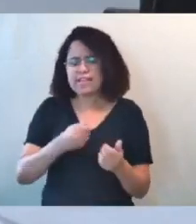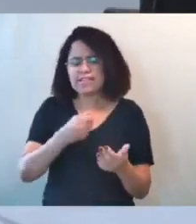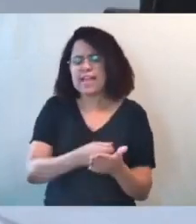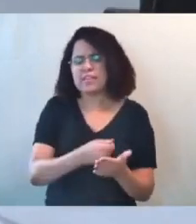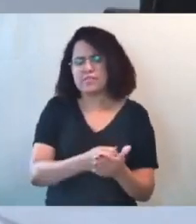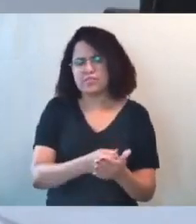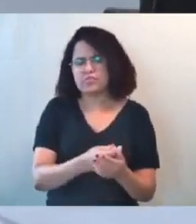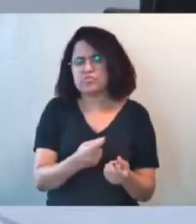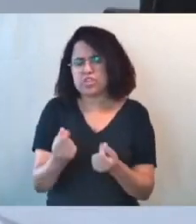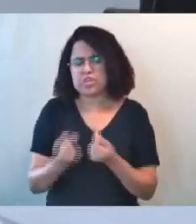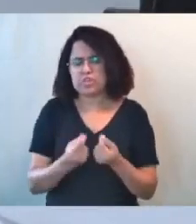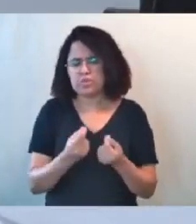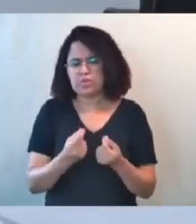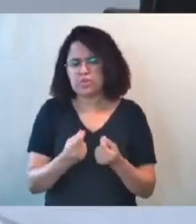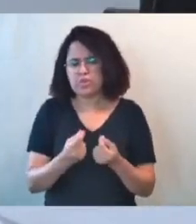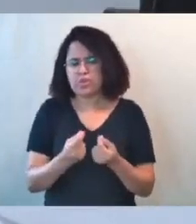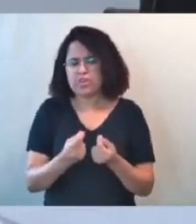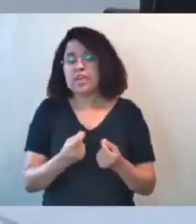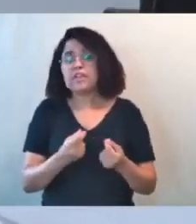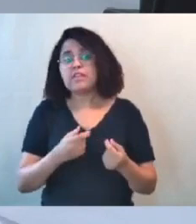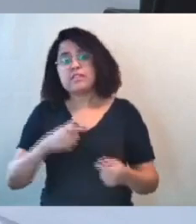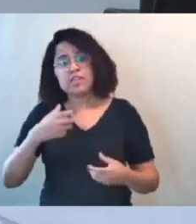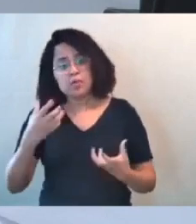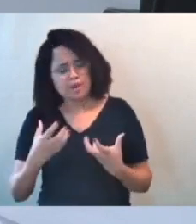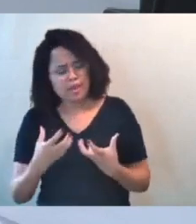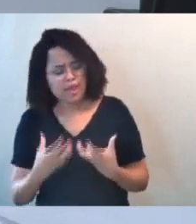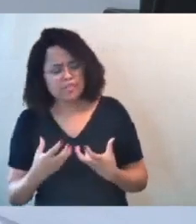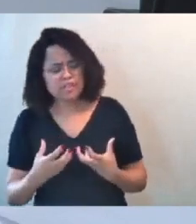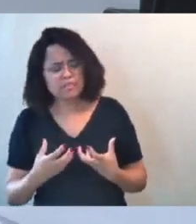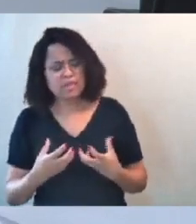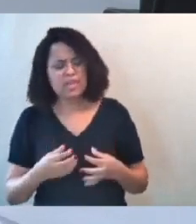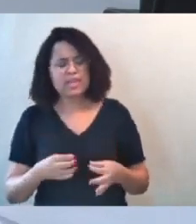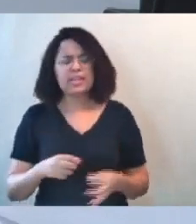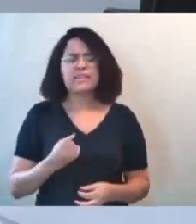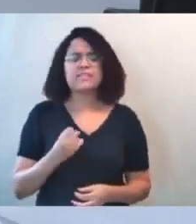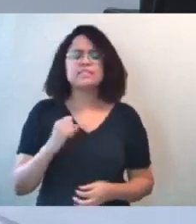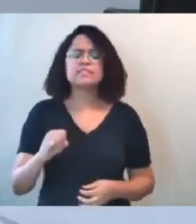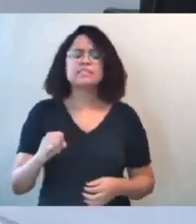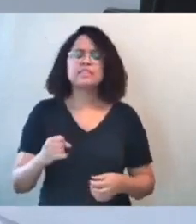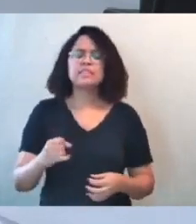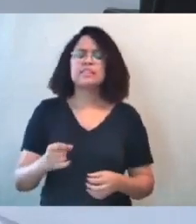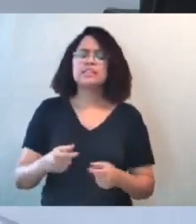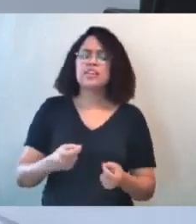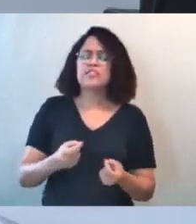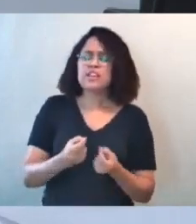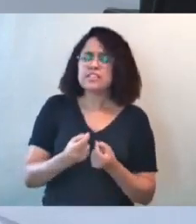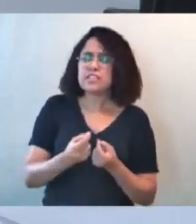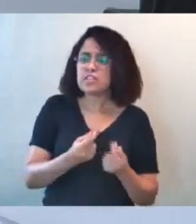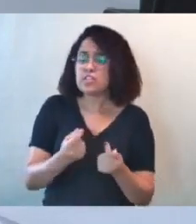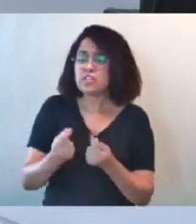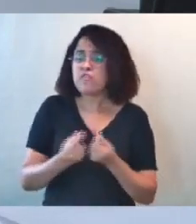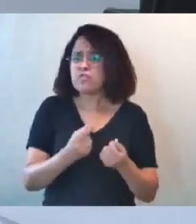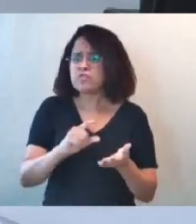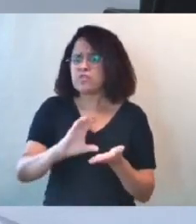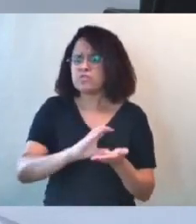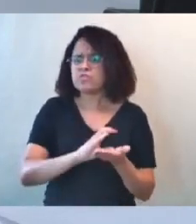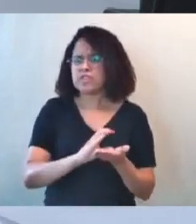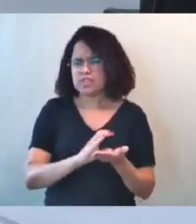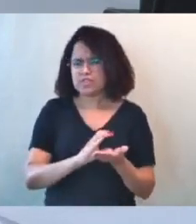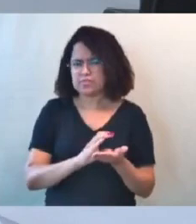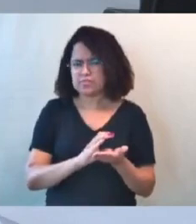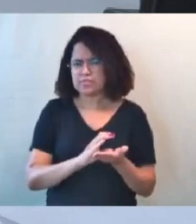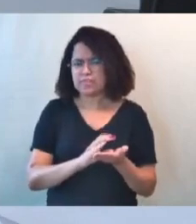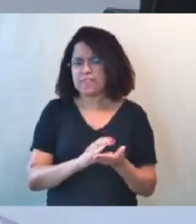controle da devolução. Que é o papel dele, da SUMOB. Pela ordem, ele veio prestar um depoimento sobre